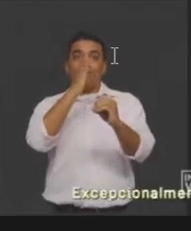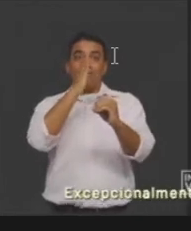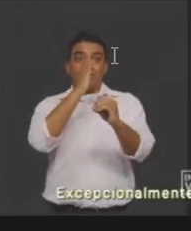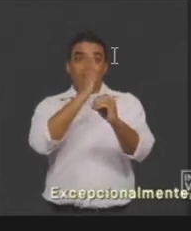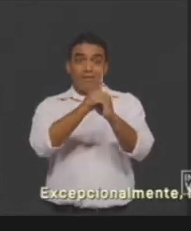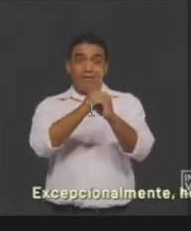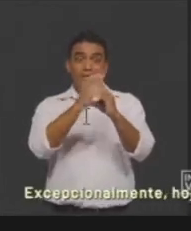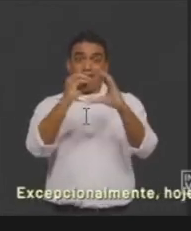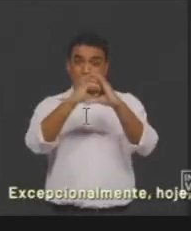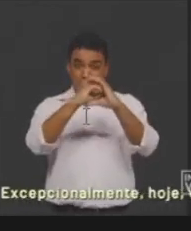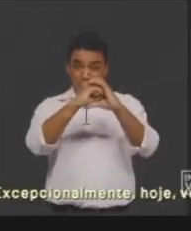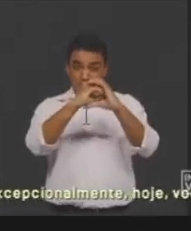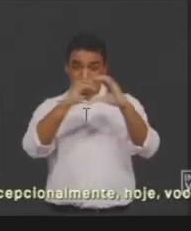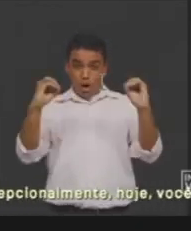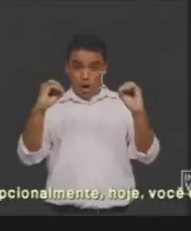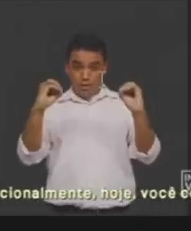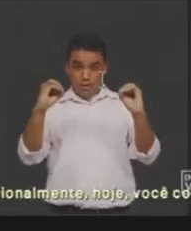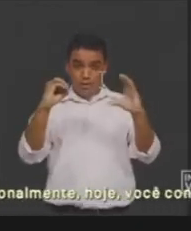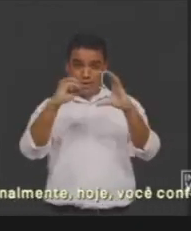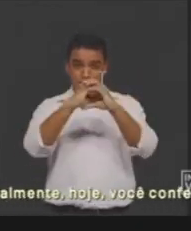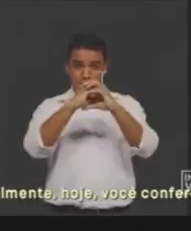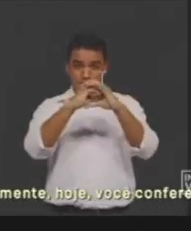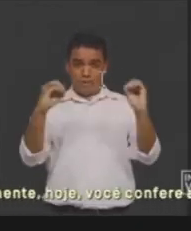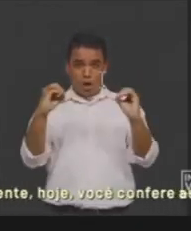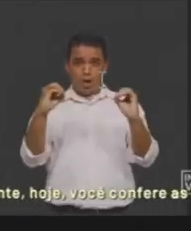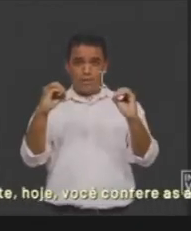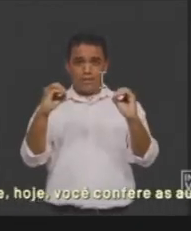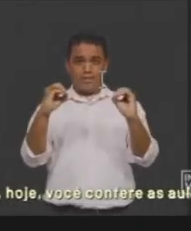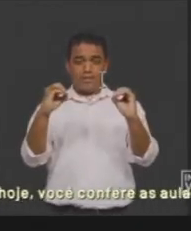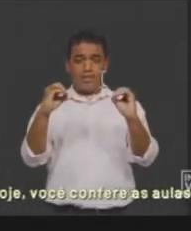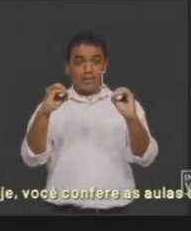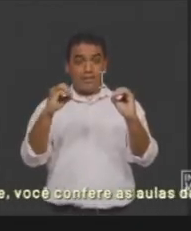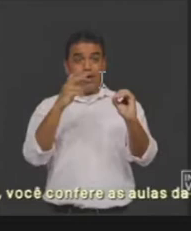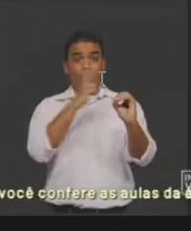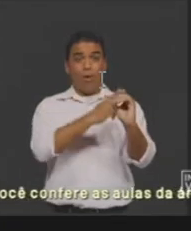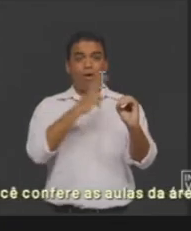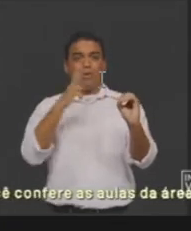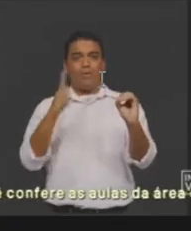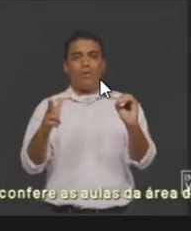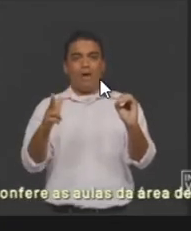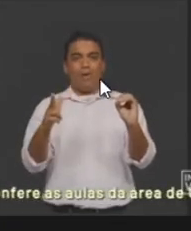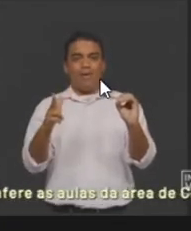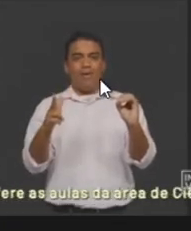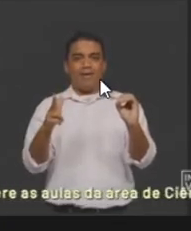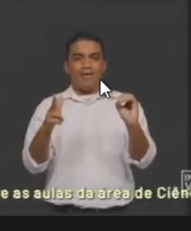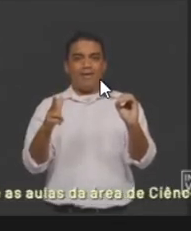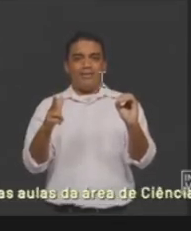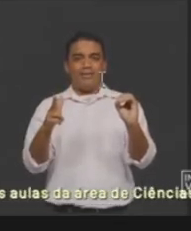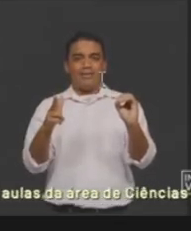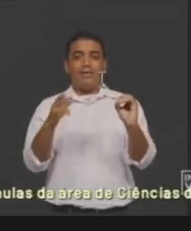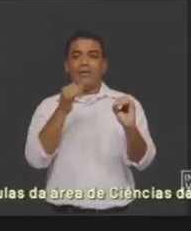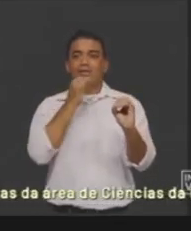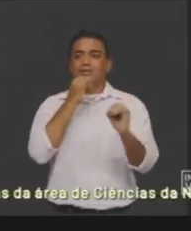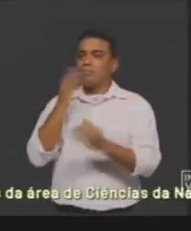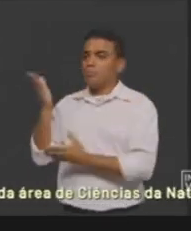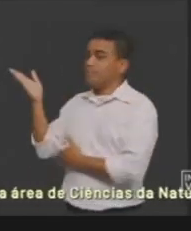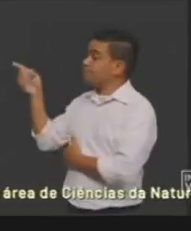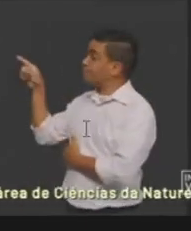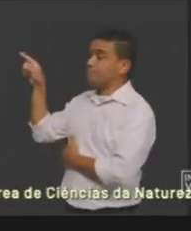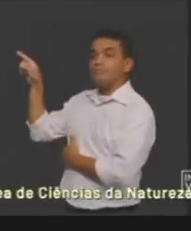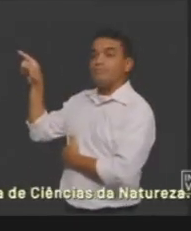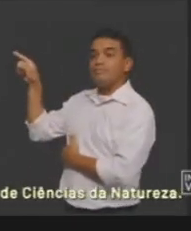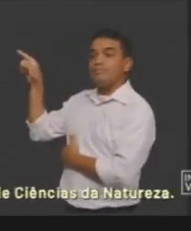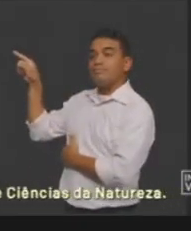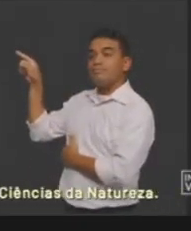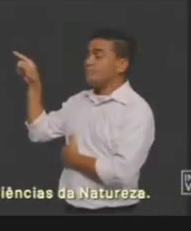filhas, e esses descendentes, então, serão idênticos àquela célula-mãe. Está aqui o exemplo aqui das bactérias.